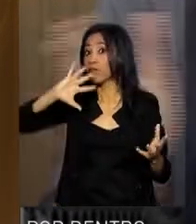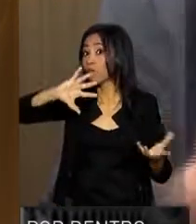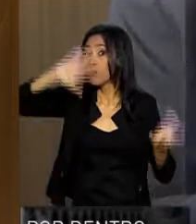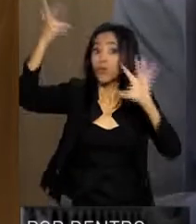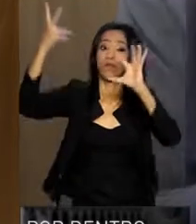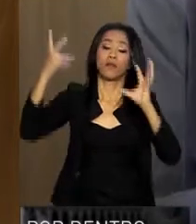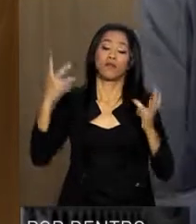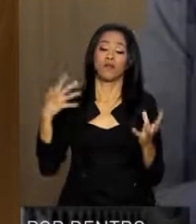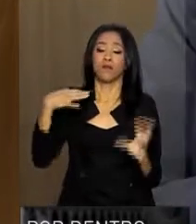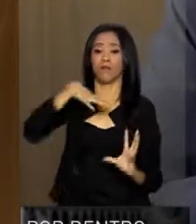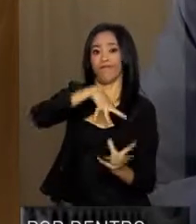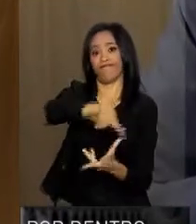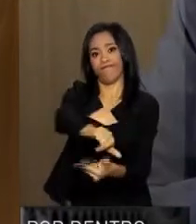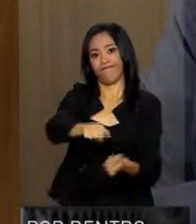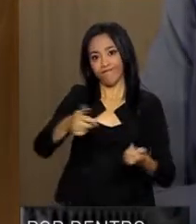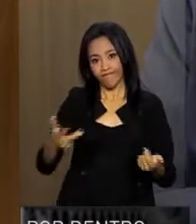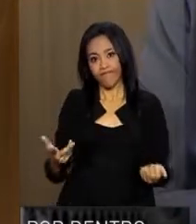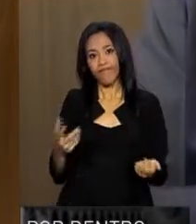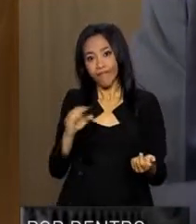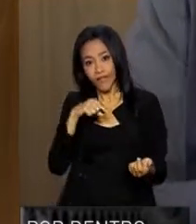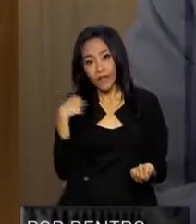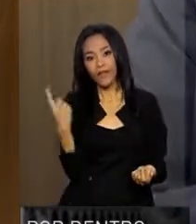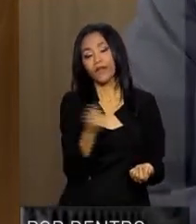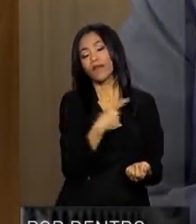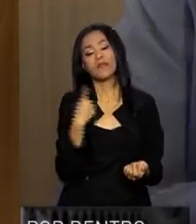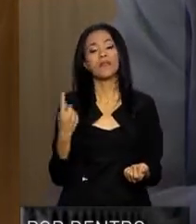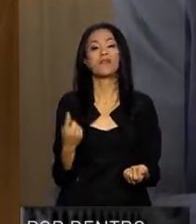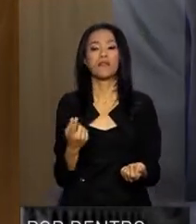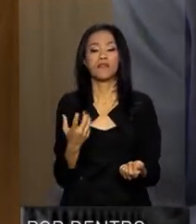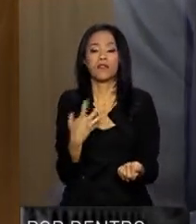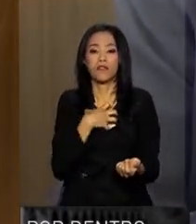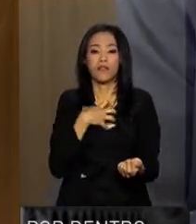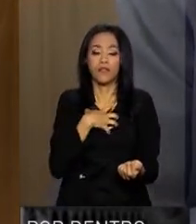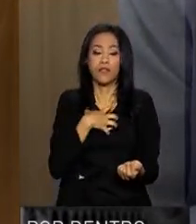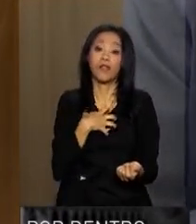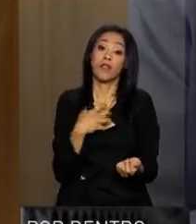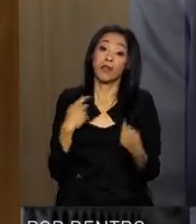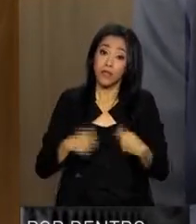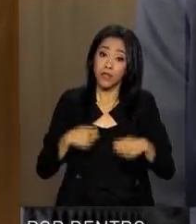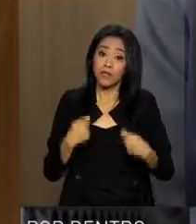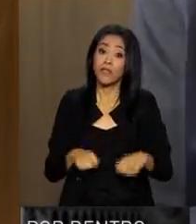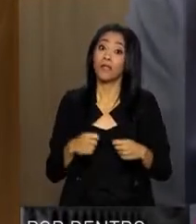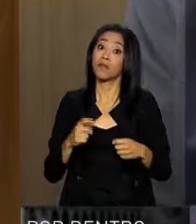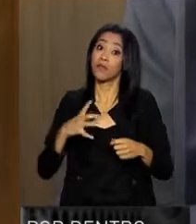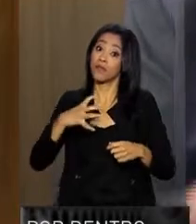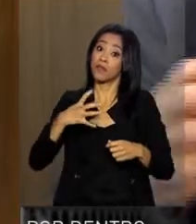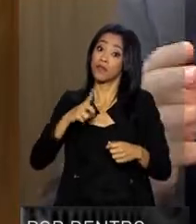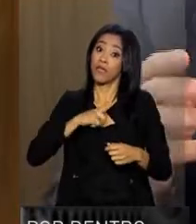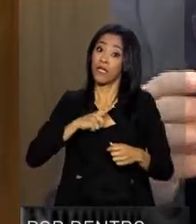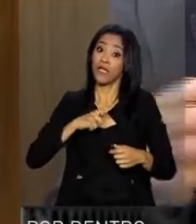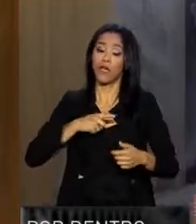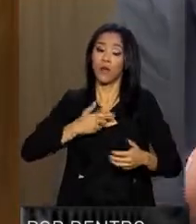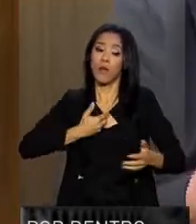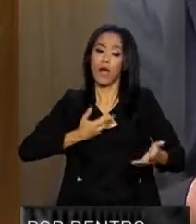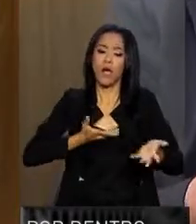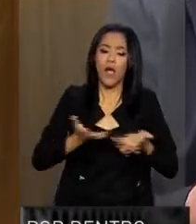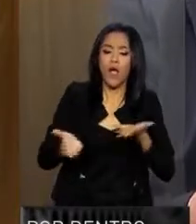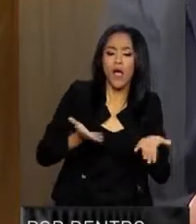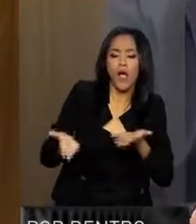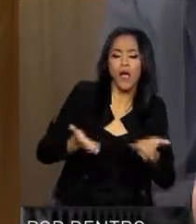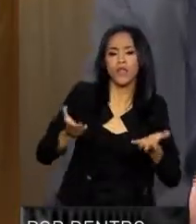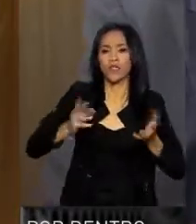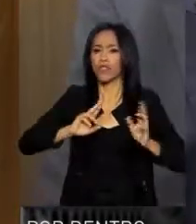um bem público é evidente que nós somos todos a favor é preciso que a gente tenha um relacionamento diferente e portanto é preciso união